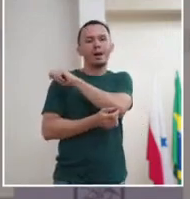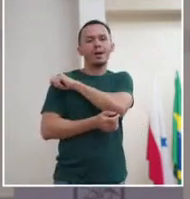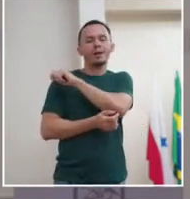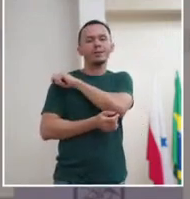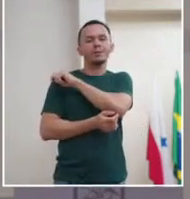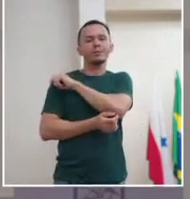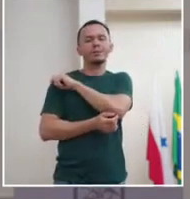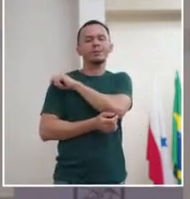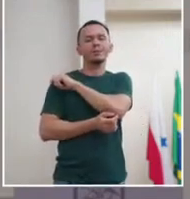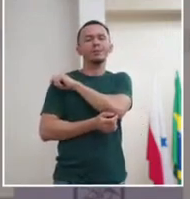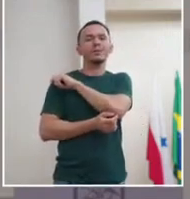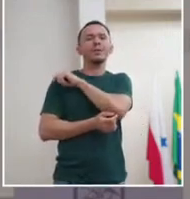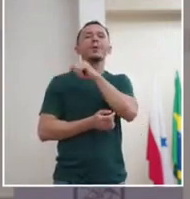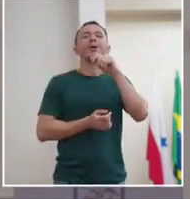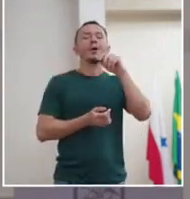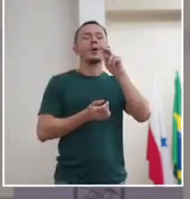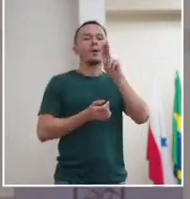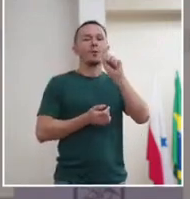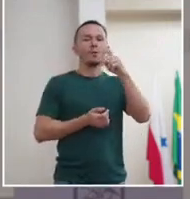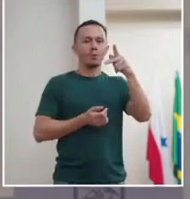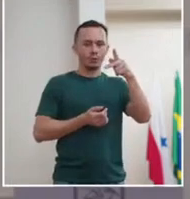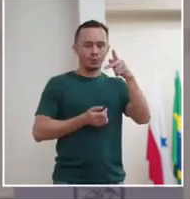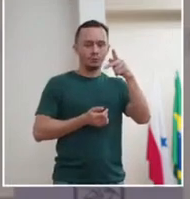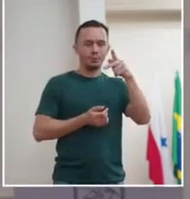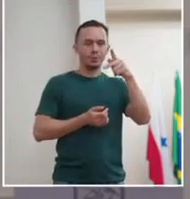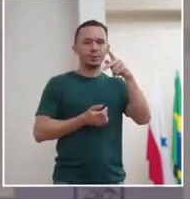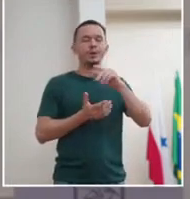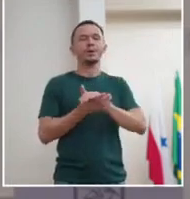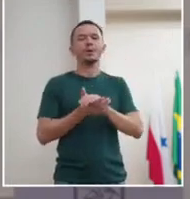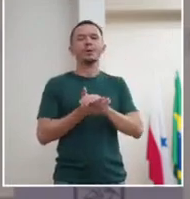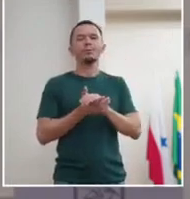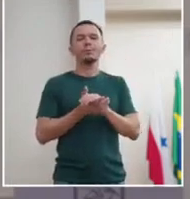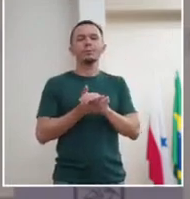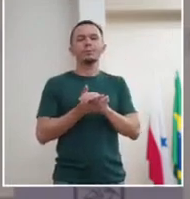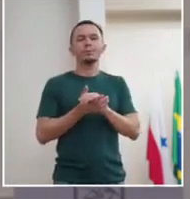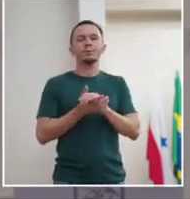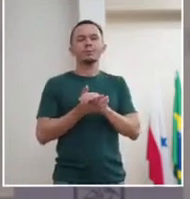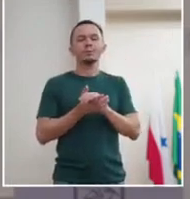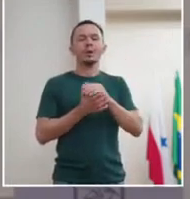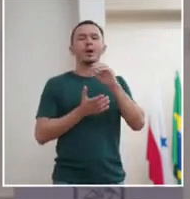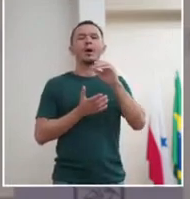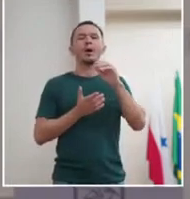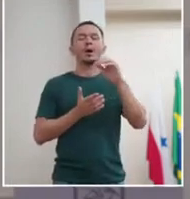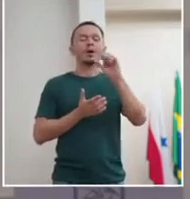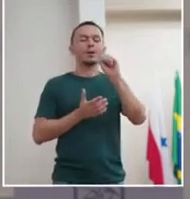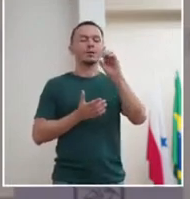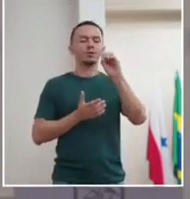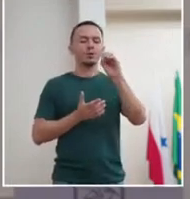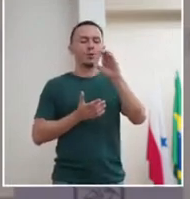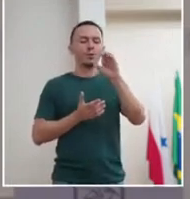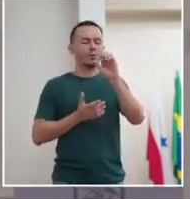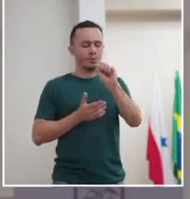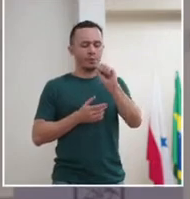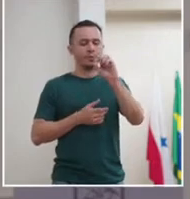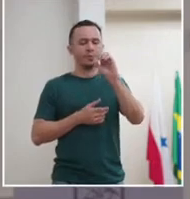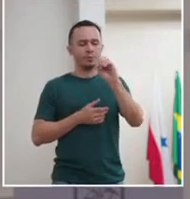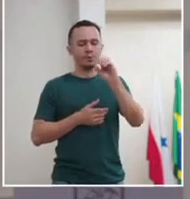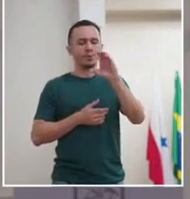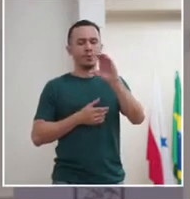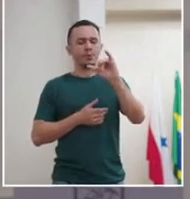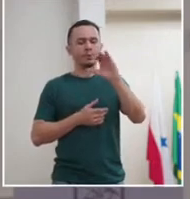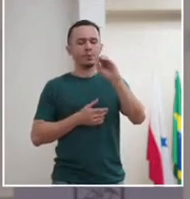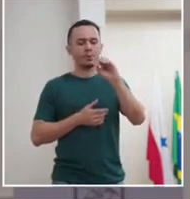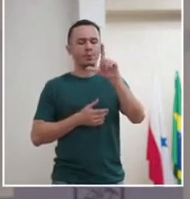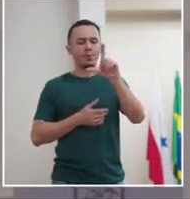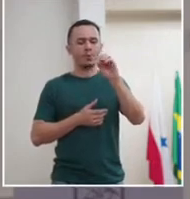Sociologia e Política, a USP, Darcy Ribeiro, a quem ela estaria presa por vontade para o resto de sua vida. Ela foi a vida